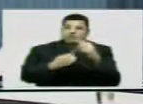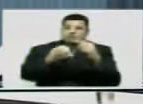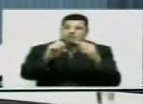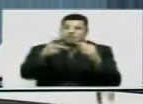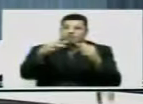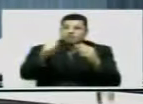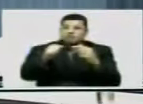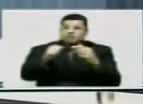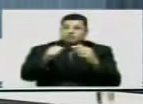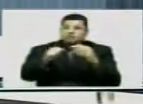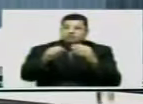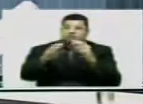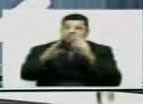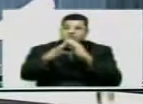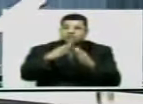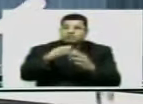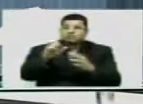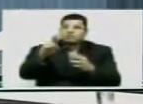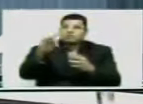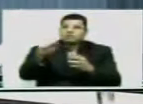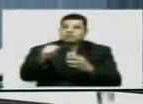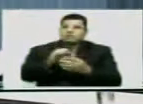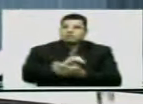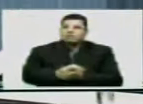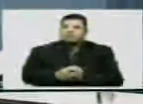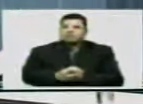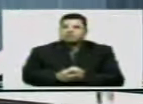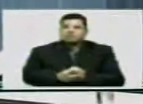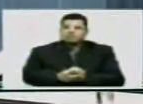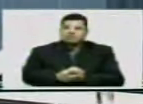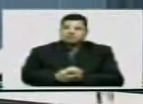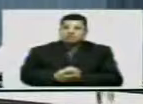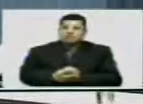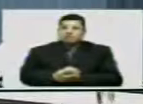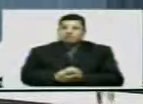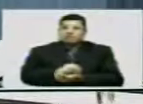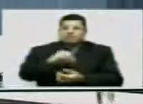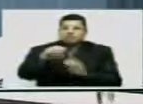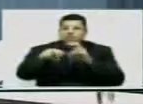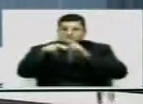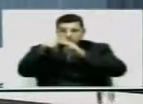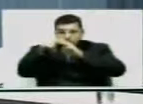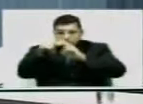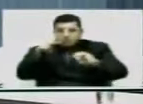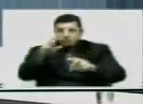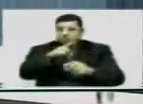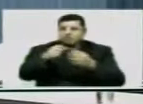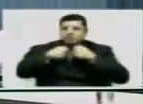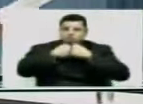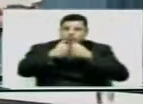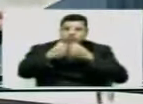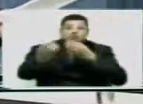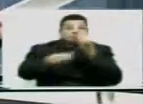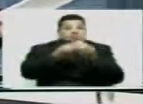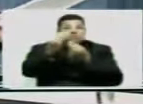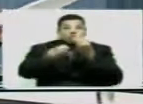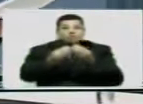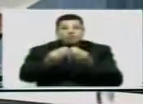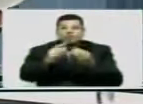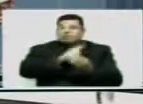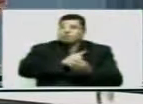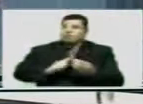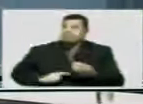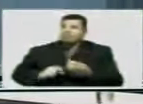Copa nem monotrilho e nem BRT. Nem monotrilho e nem BRT. E aí,